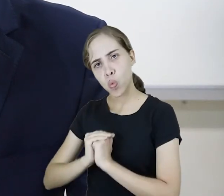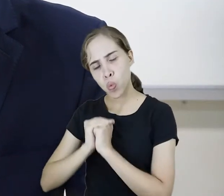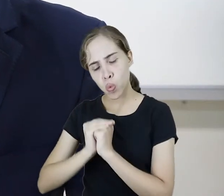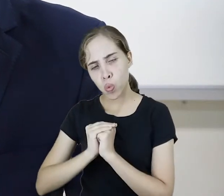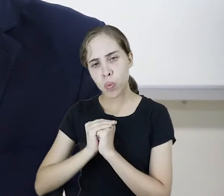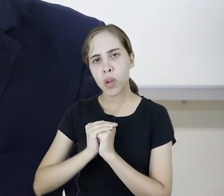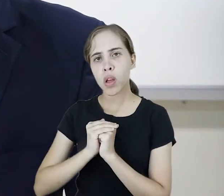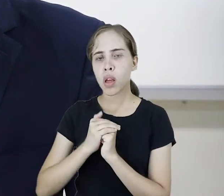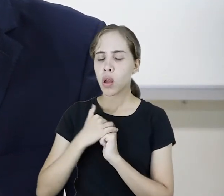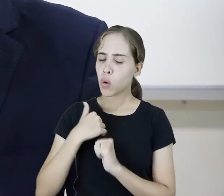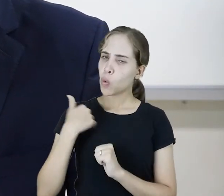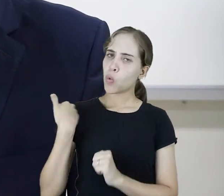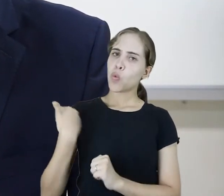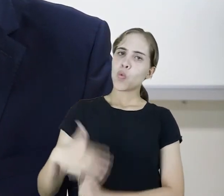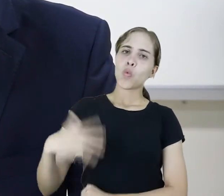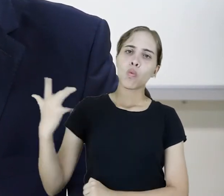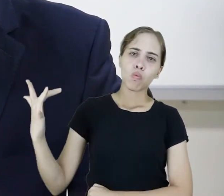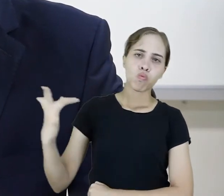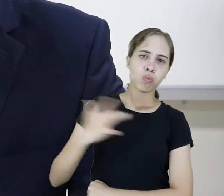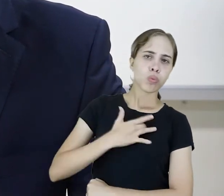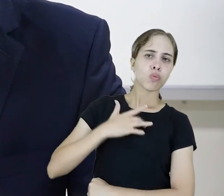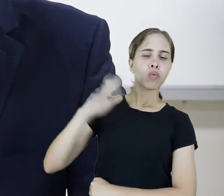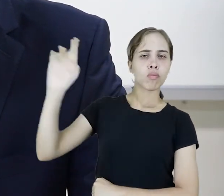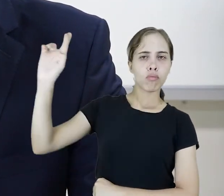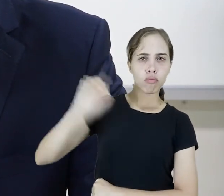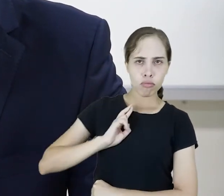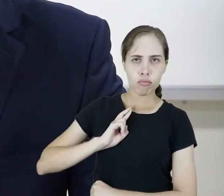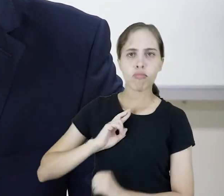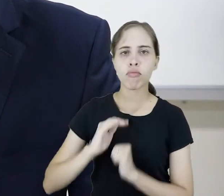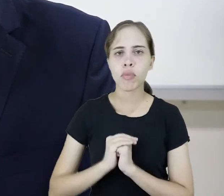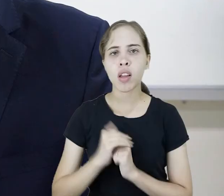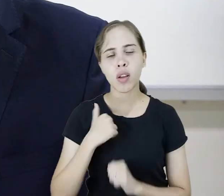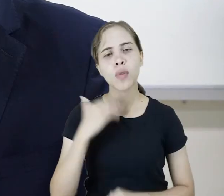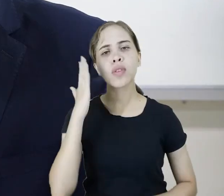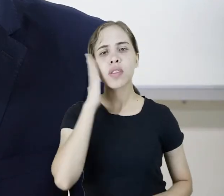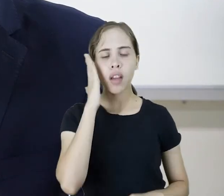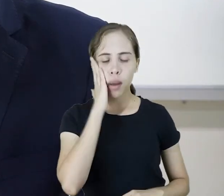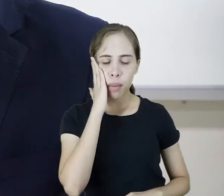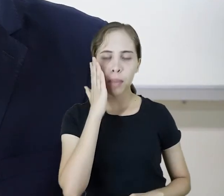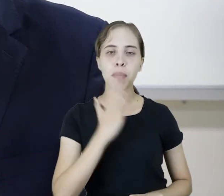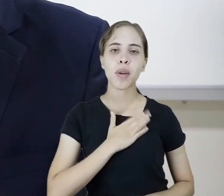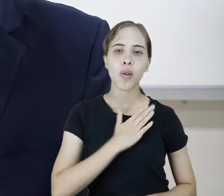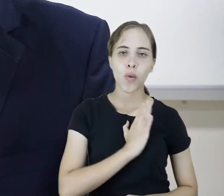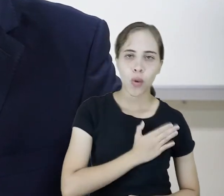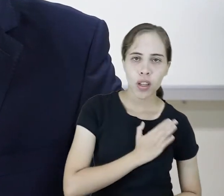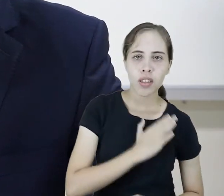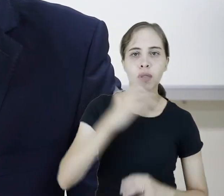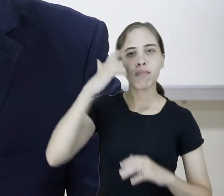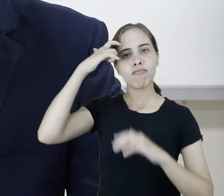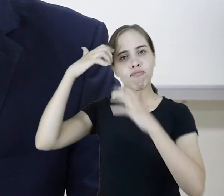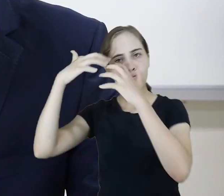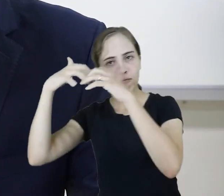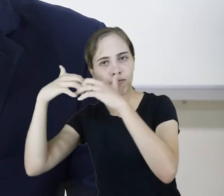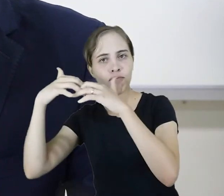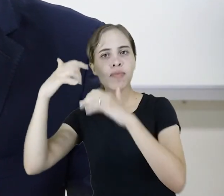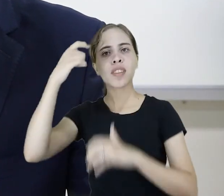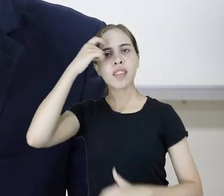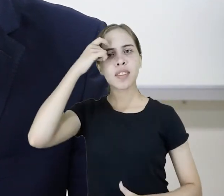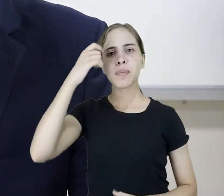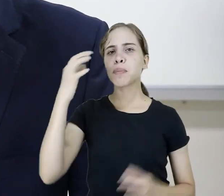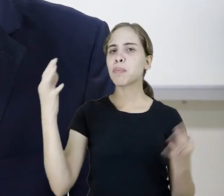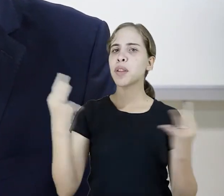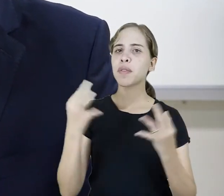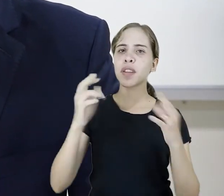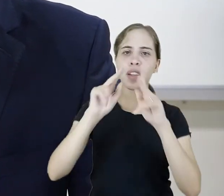Inesperadamente, recebi minha resposta. Eu sabia em meu coração e em minha mente, com perfeita paz